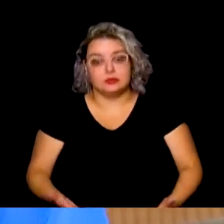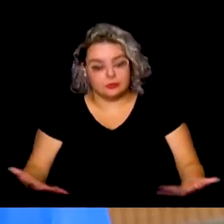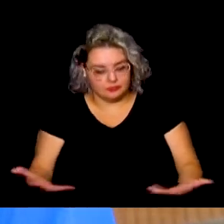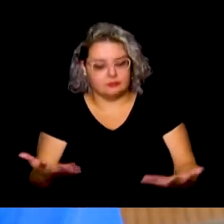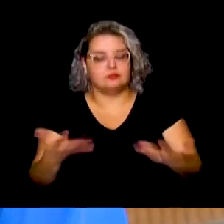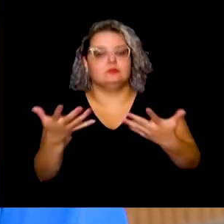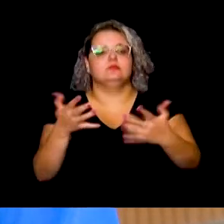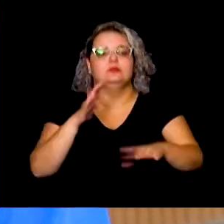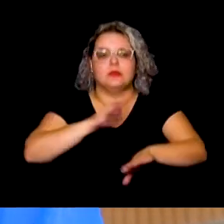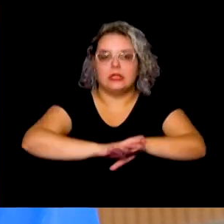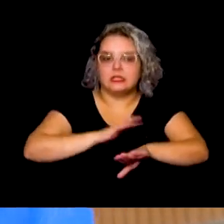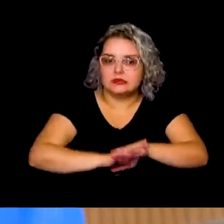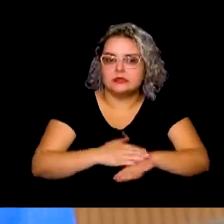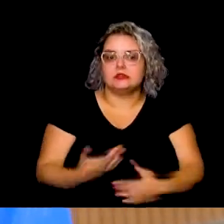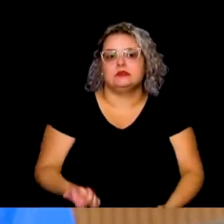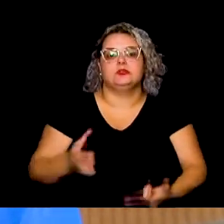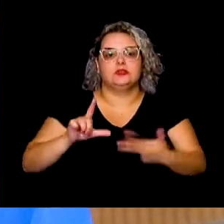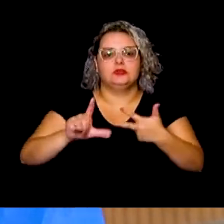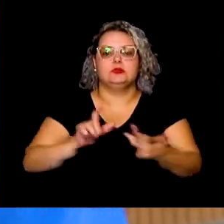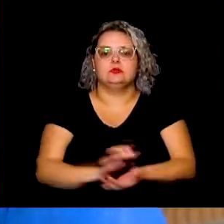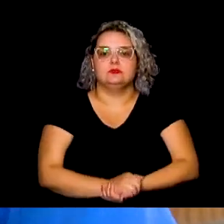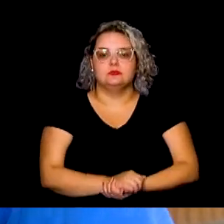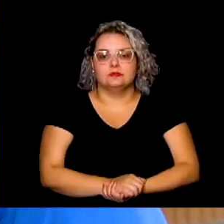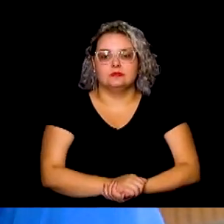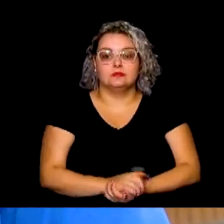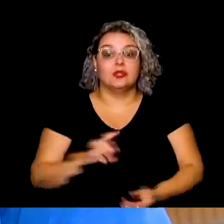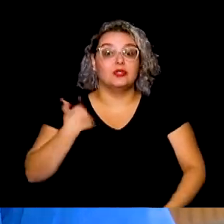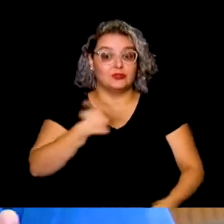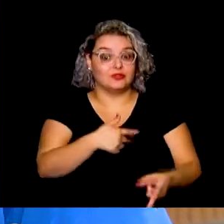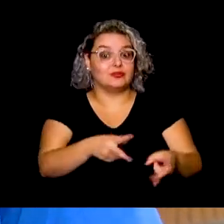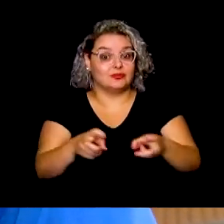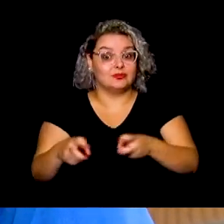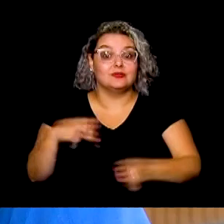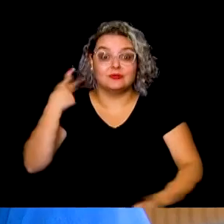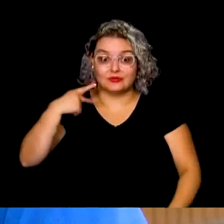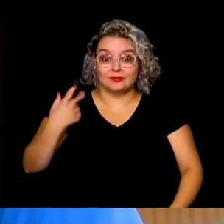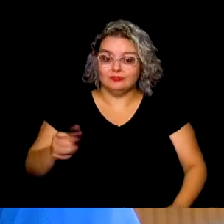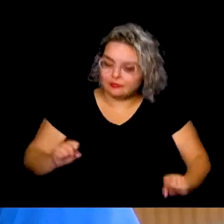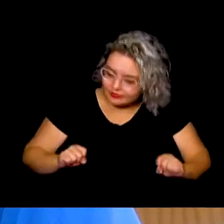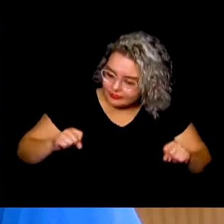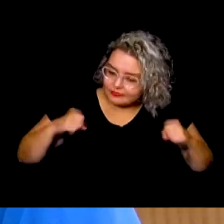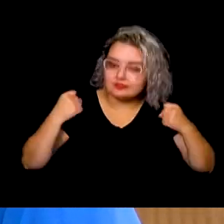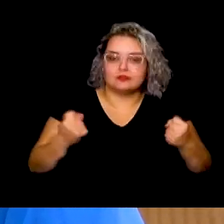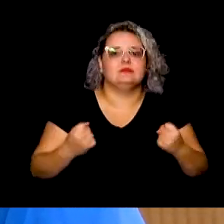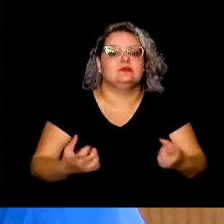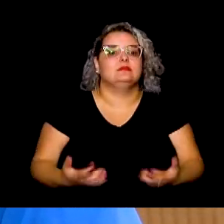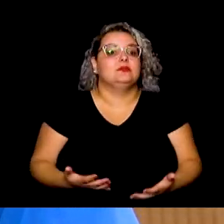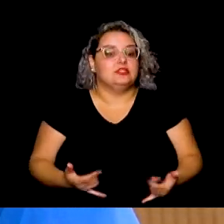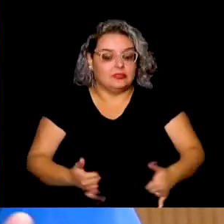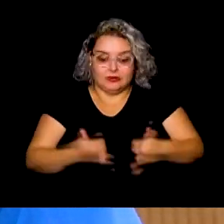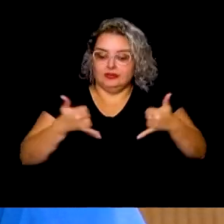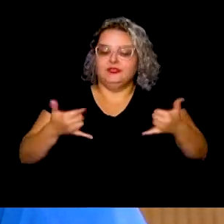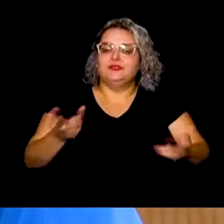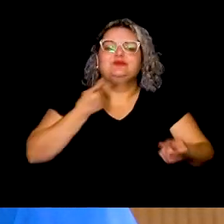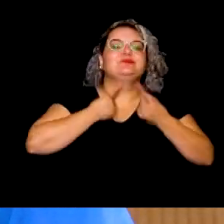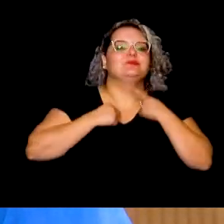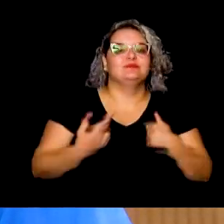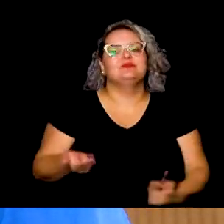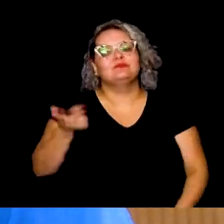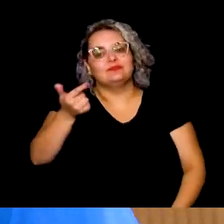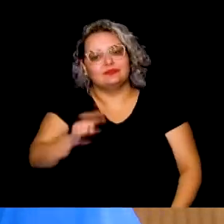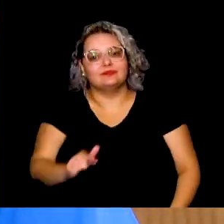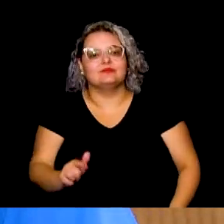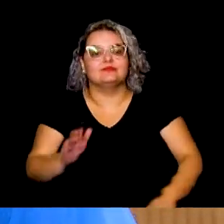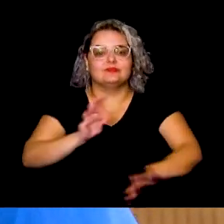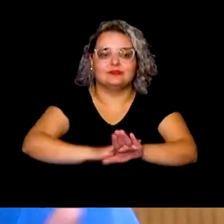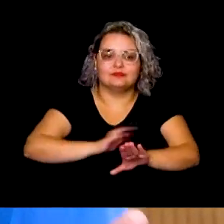biênio Há uma grande disposição para as atividades do Legislativo a gente percebe assim os vereadores dispostos e com